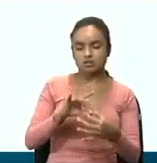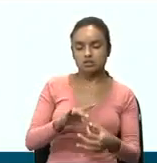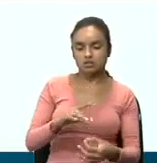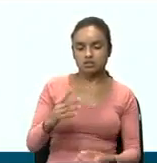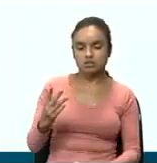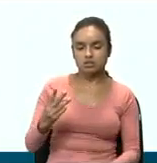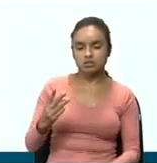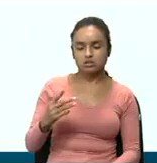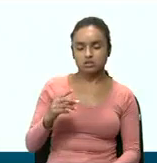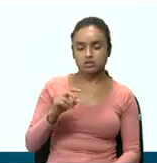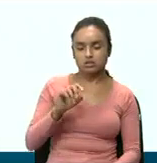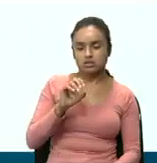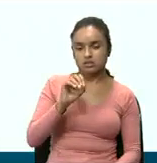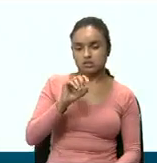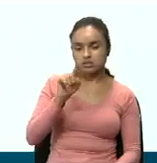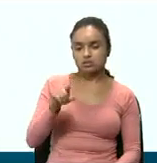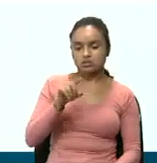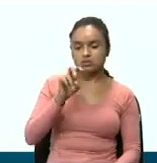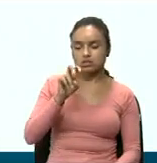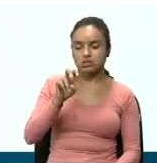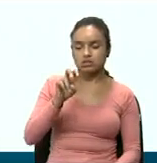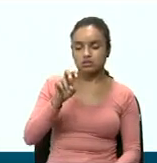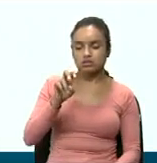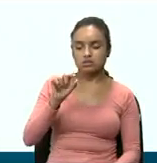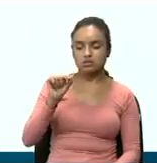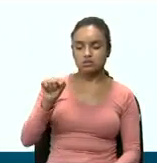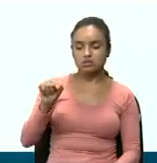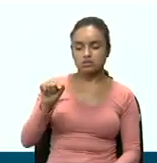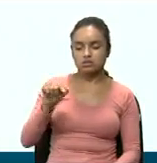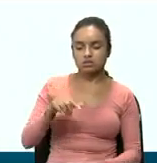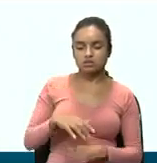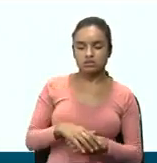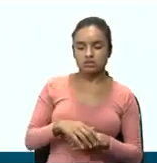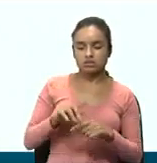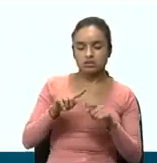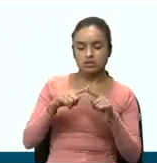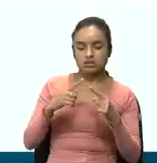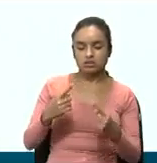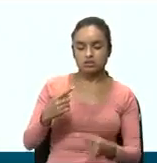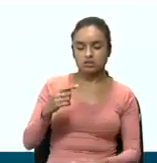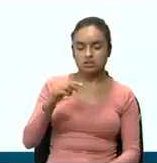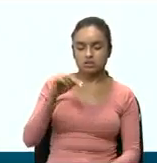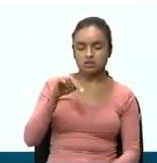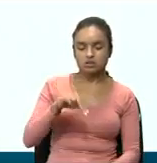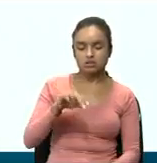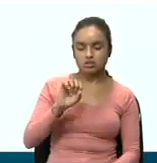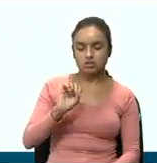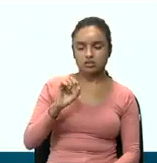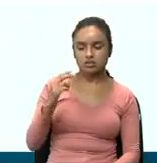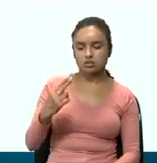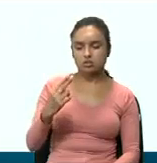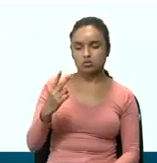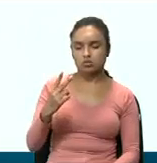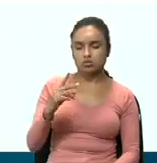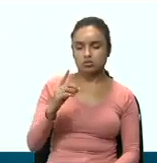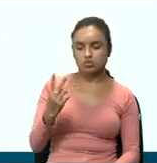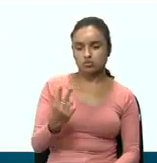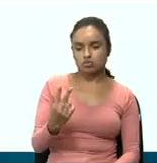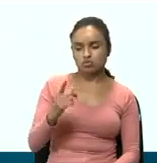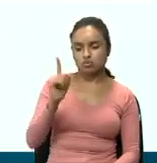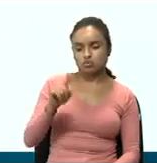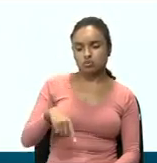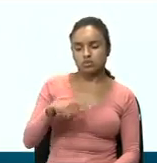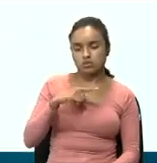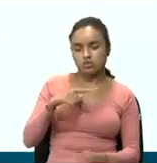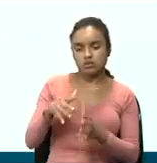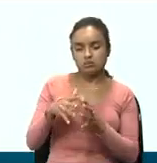0,57. Então, a relação do quê? Que a imagem de n, ou a imagem de 2, acaba sendo maior que a imagem